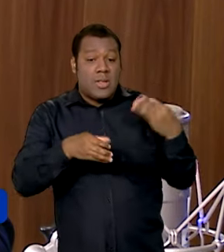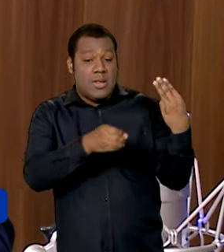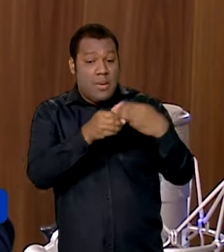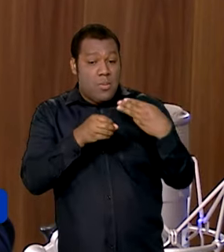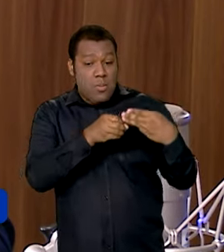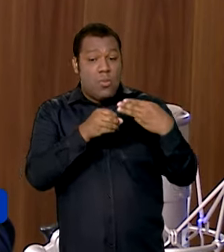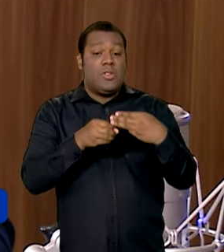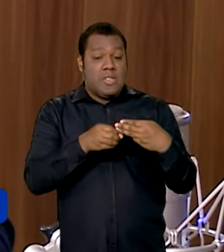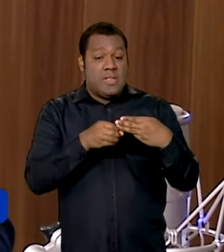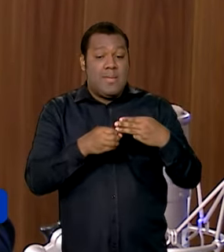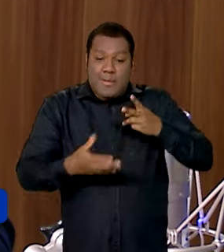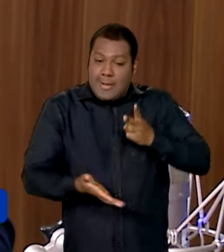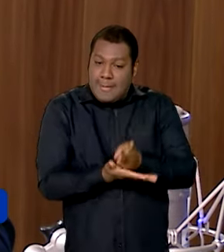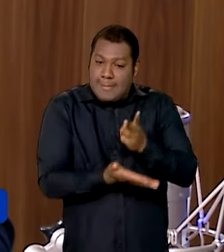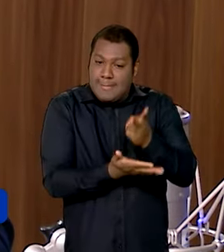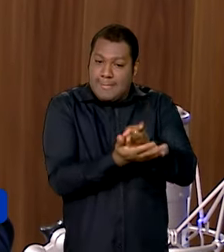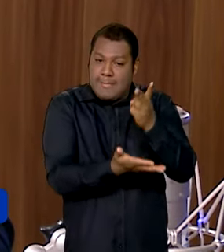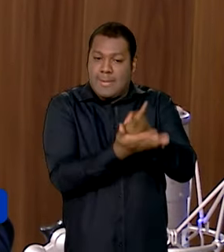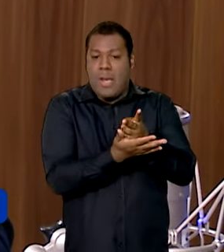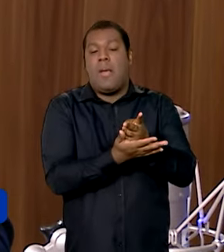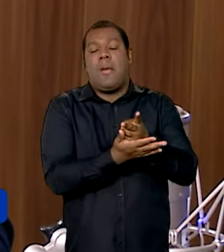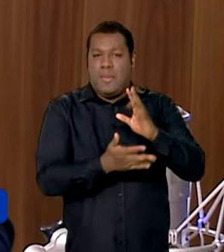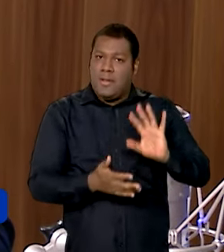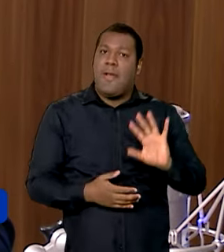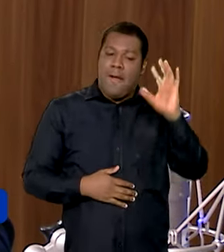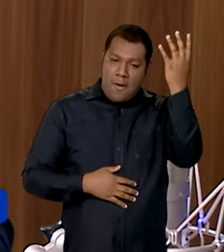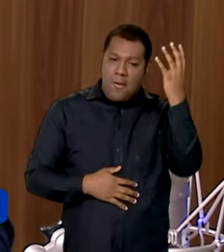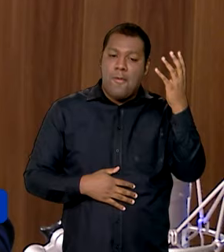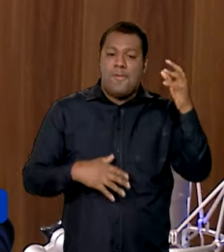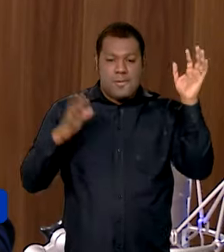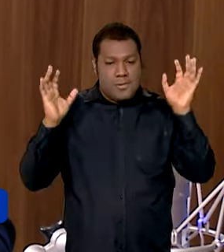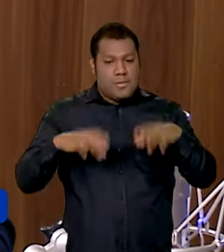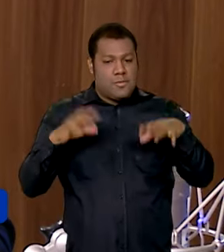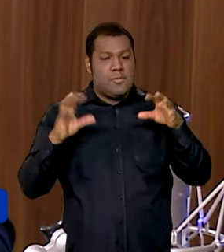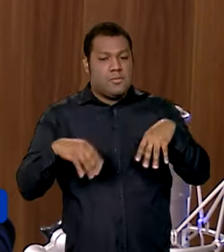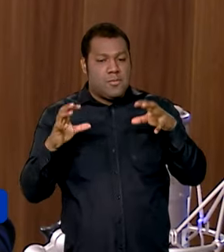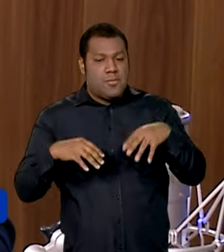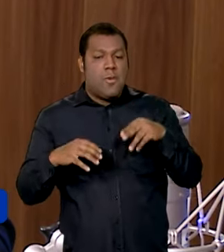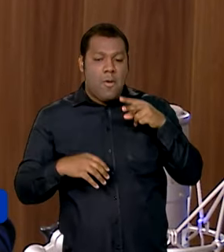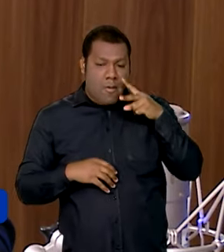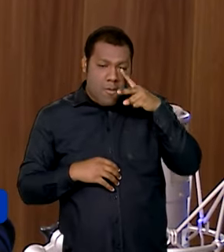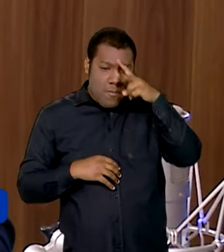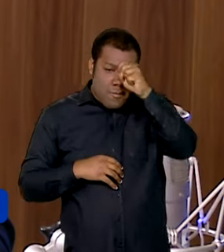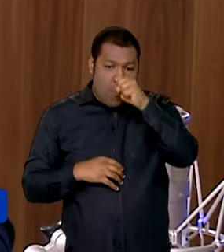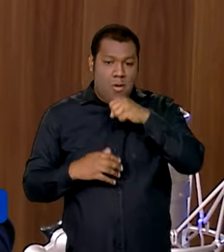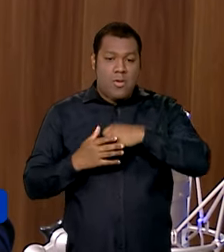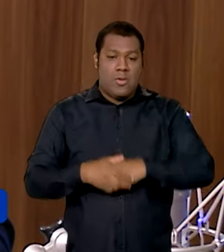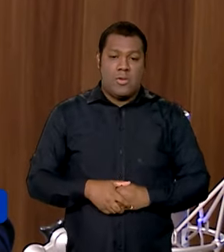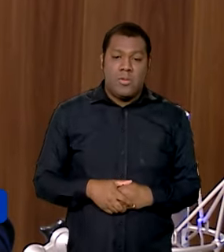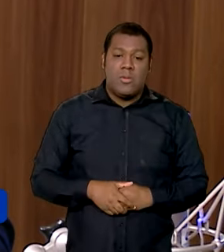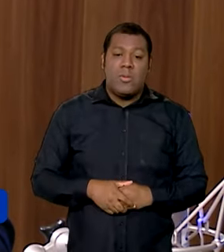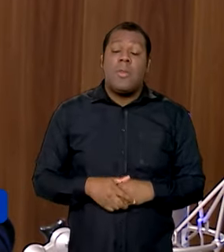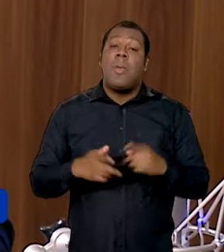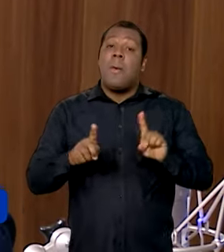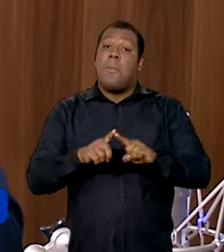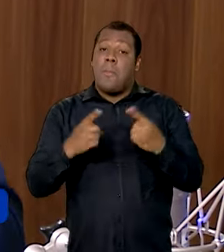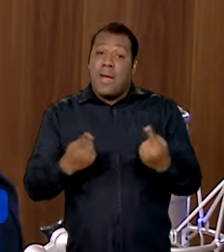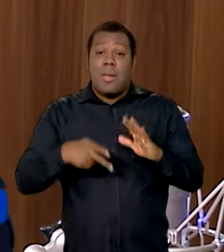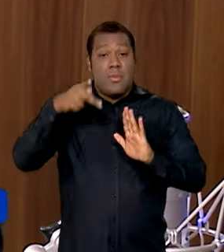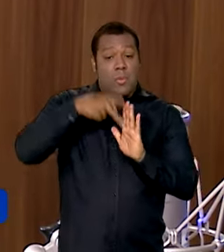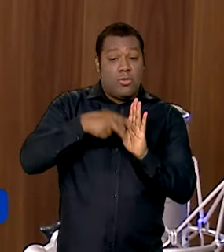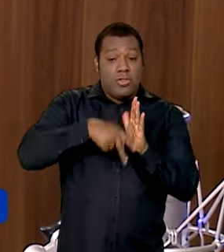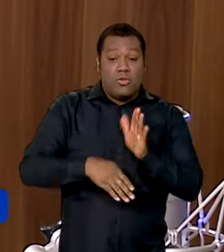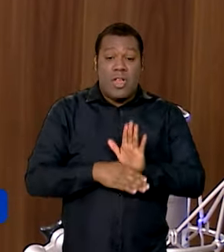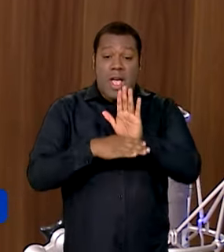frequentemente esses problemas mas o projeto se propõe a fazer no Brasil de norte a sul